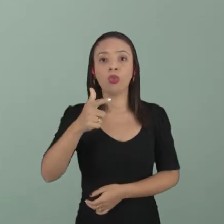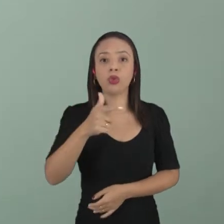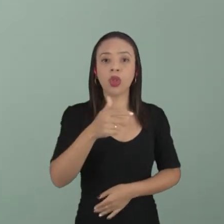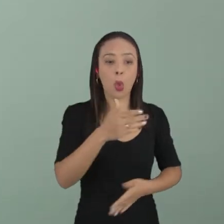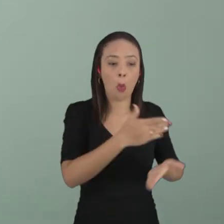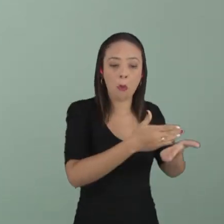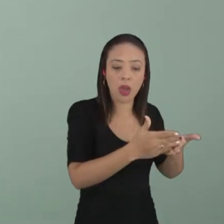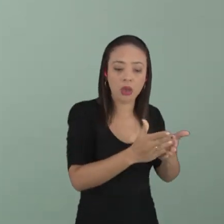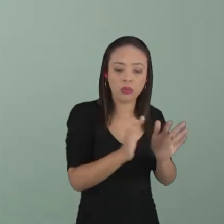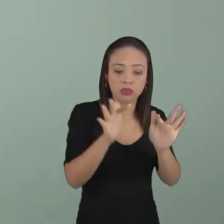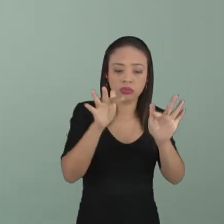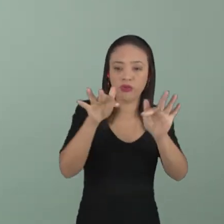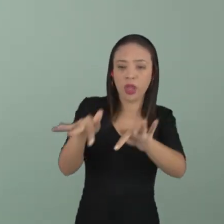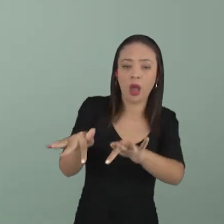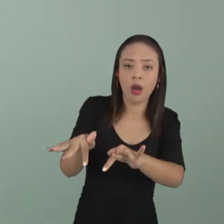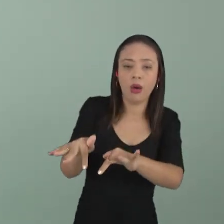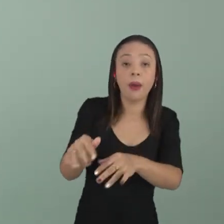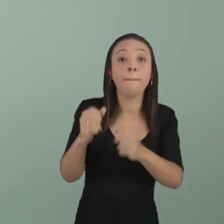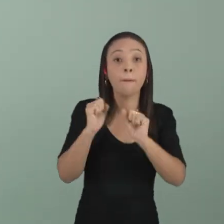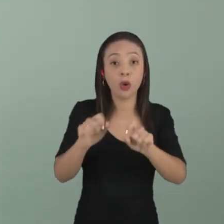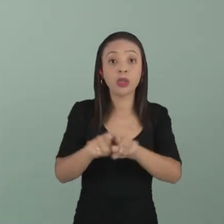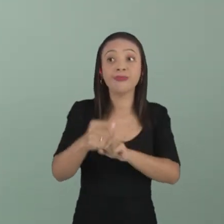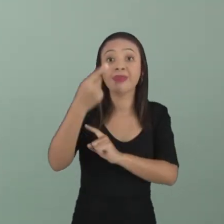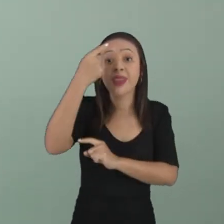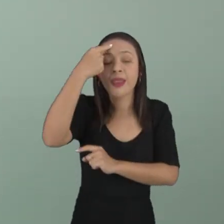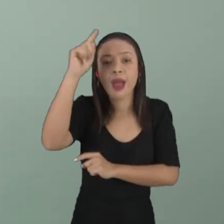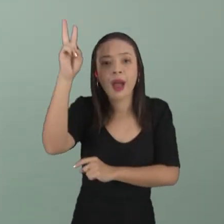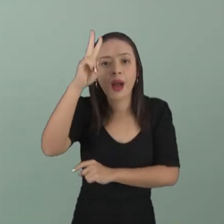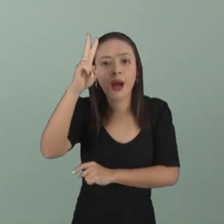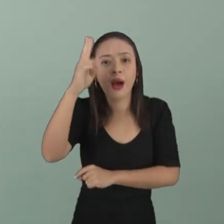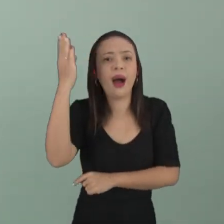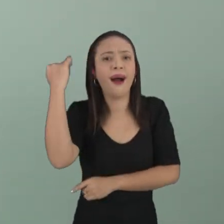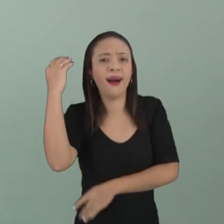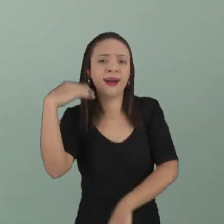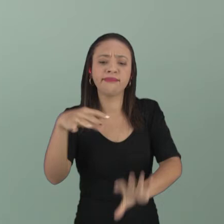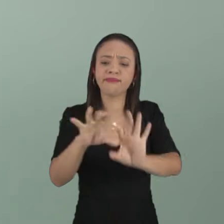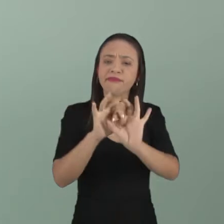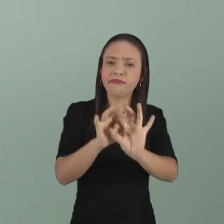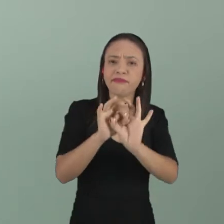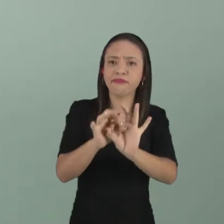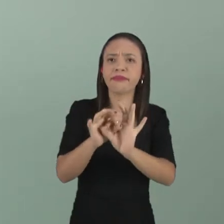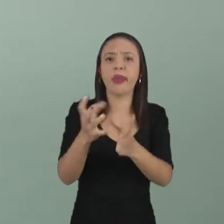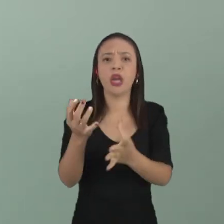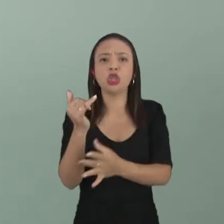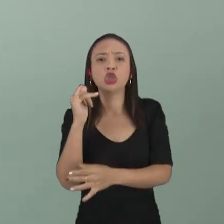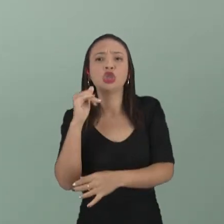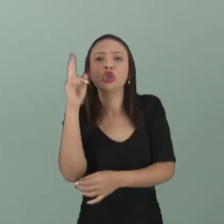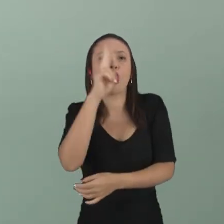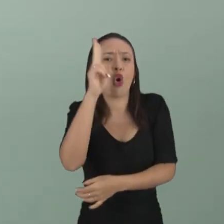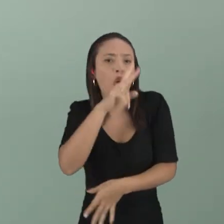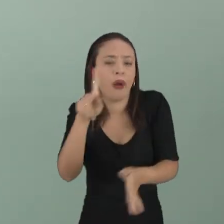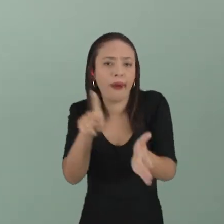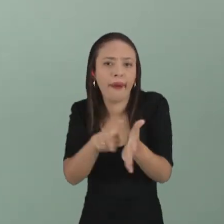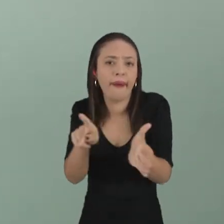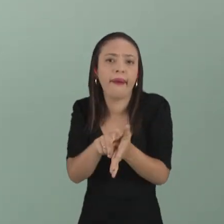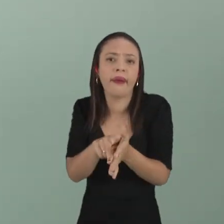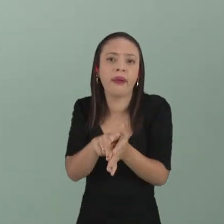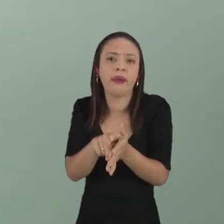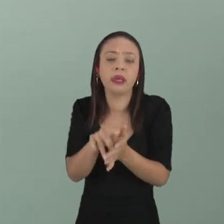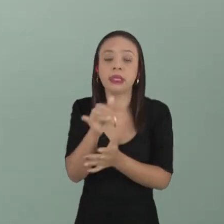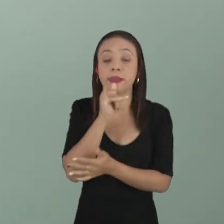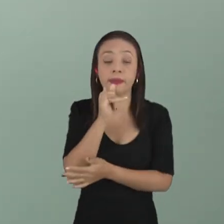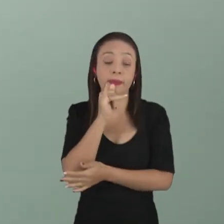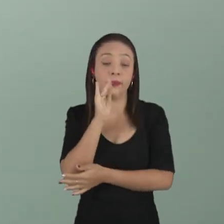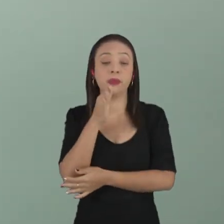criar a própria história. Se antes ele estava vinculado a fábulas na dança clássica, por exemplo, né? Como a gente